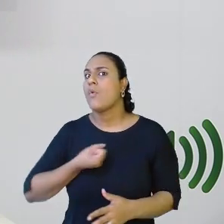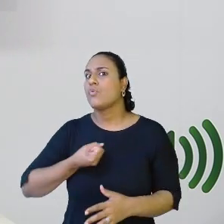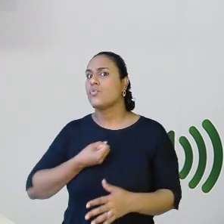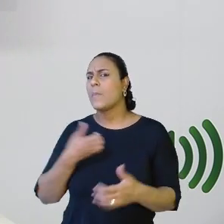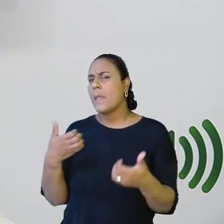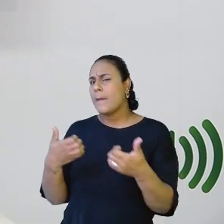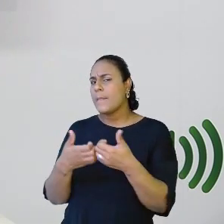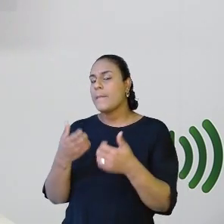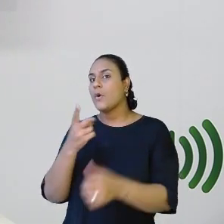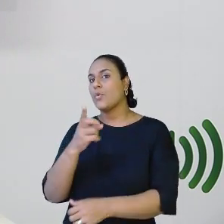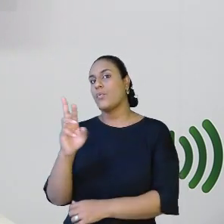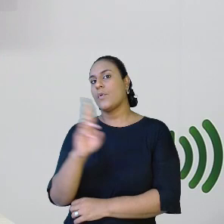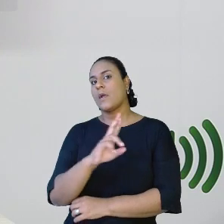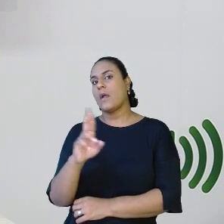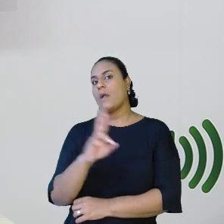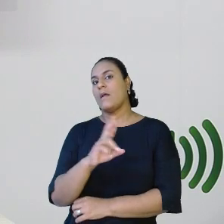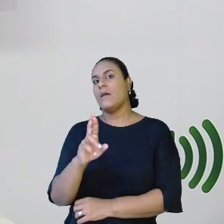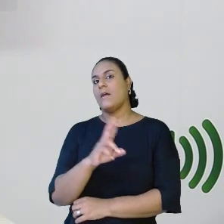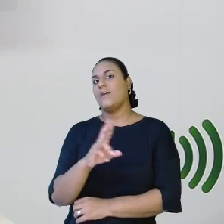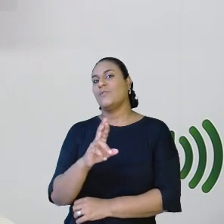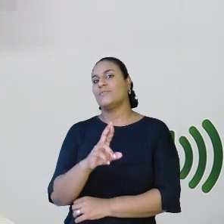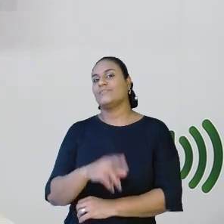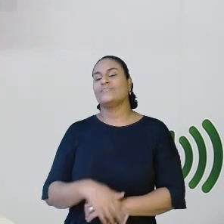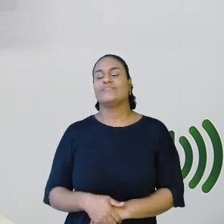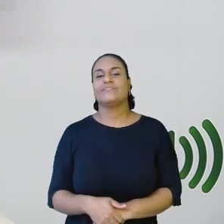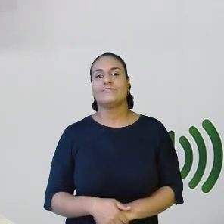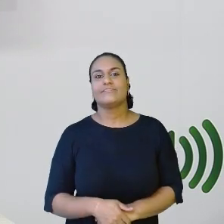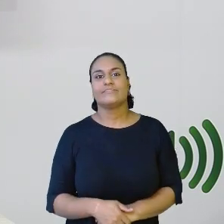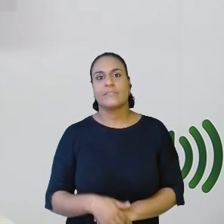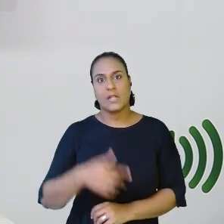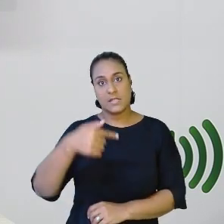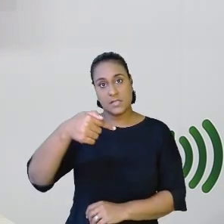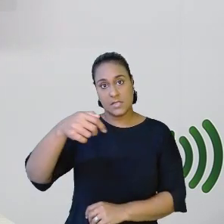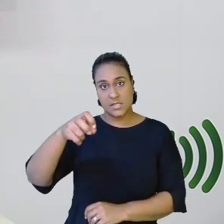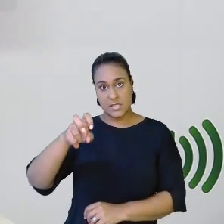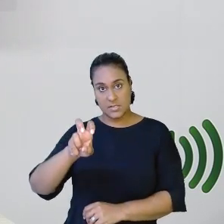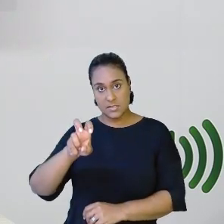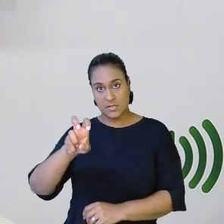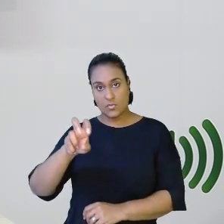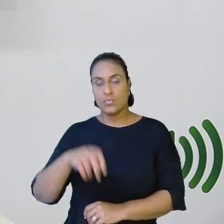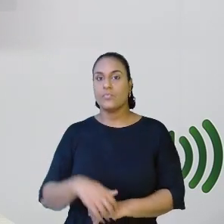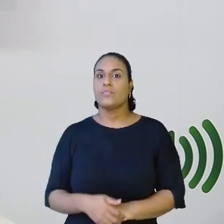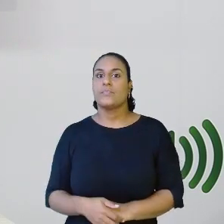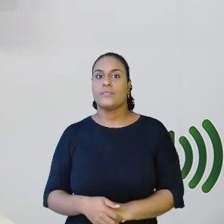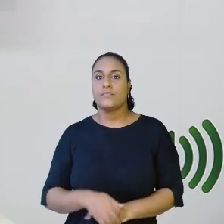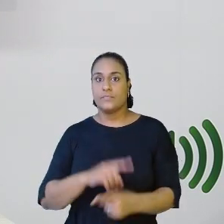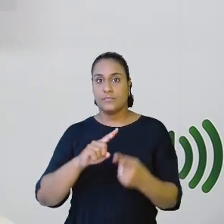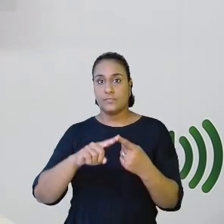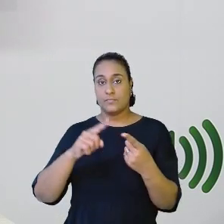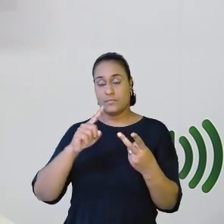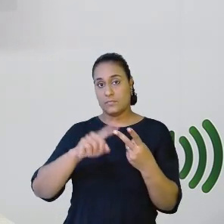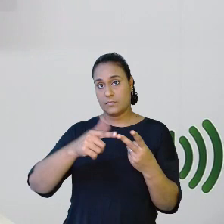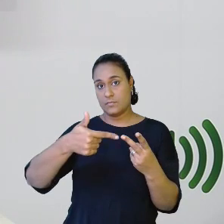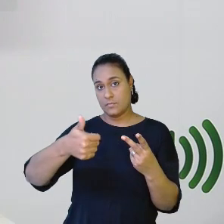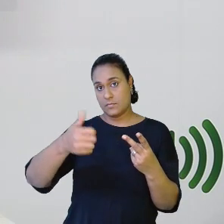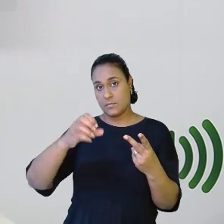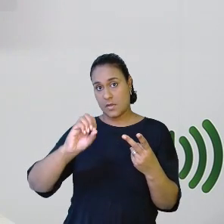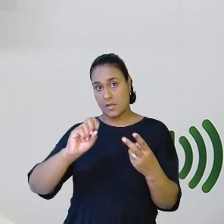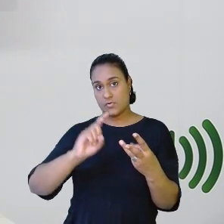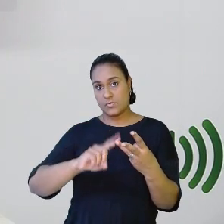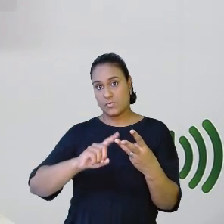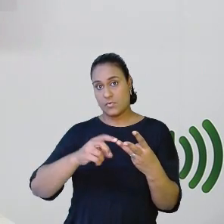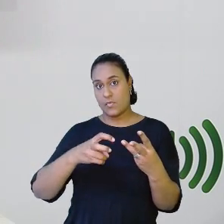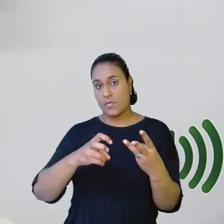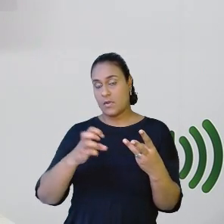próximo de R$ 1,00? Do inteiro R$ 1,00? É 75? É os 10 ou é o 45?